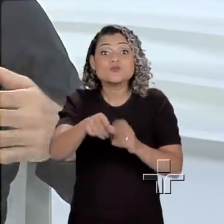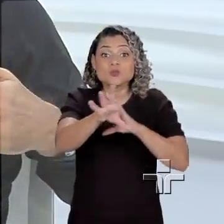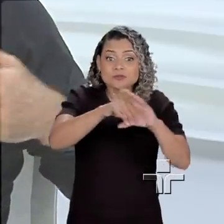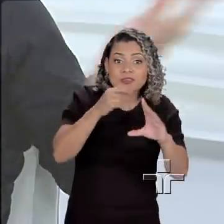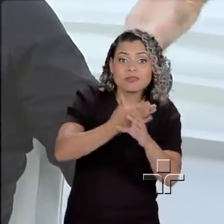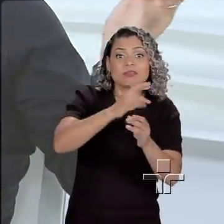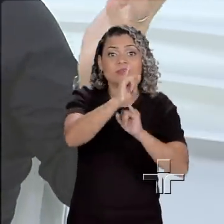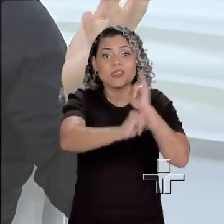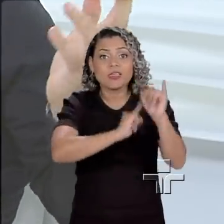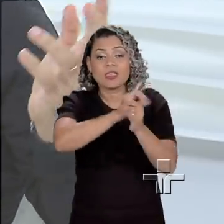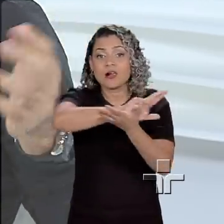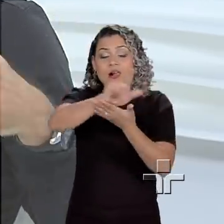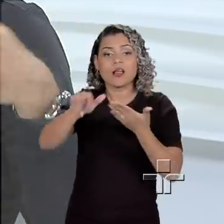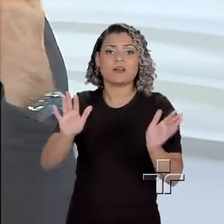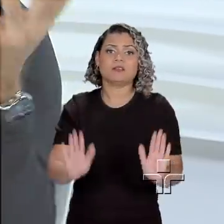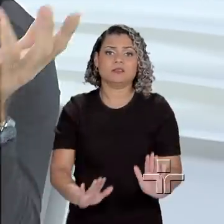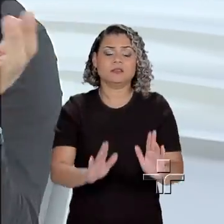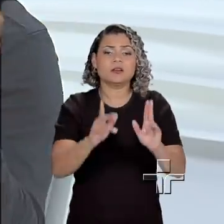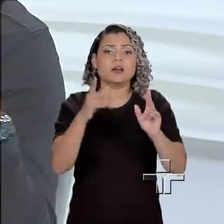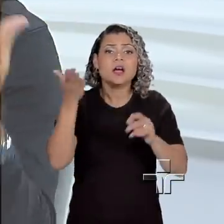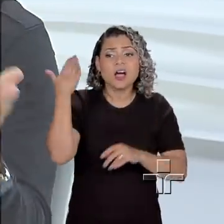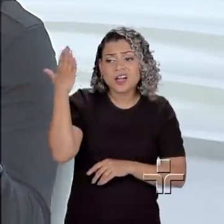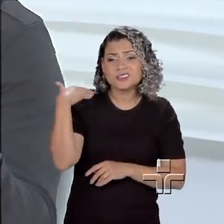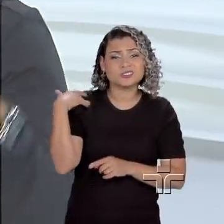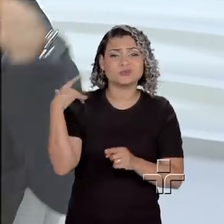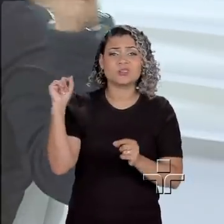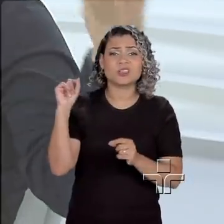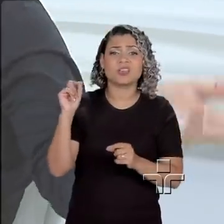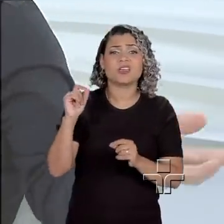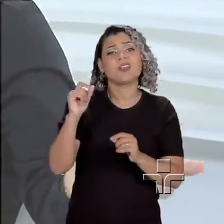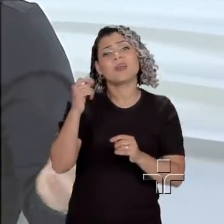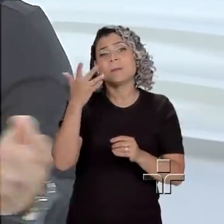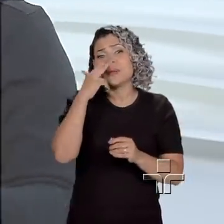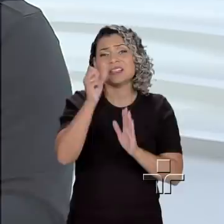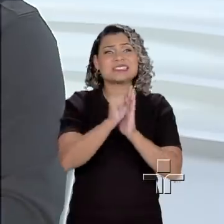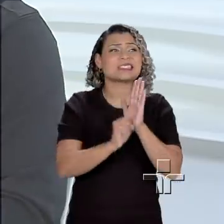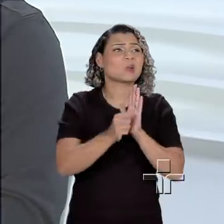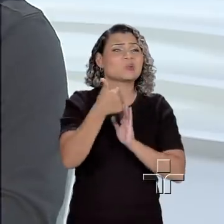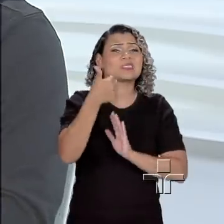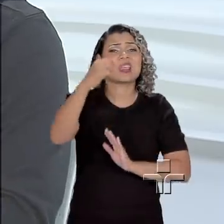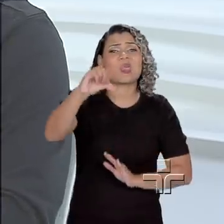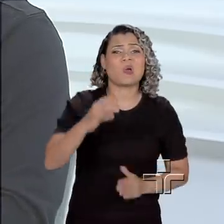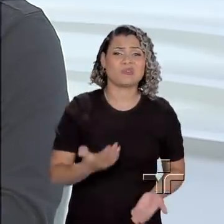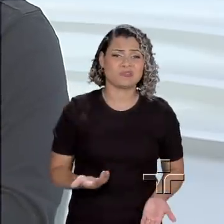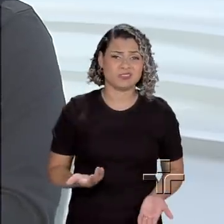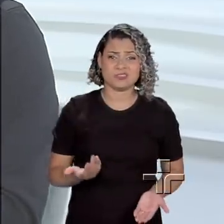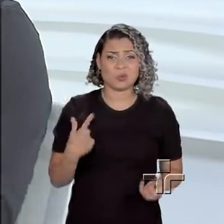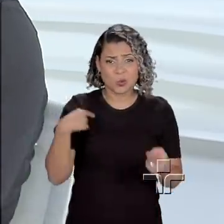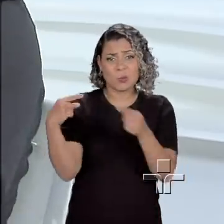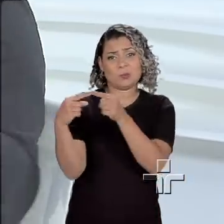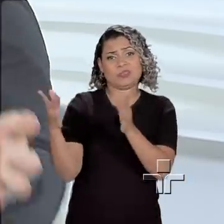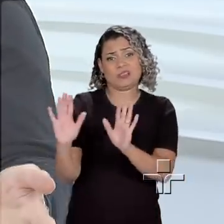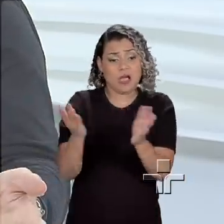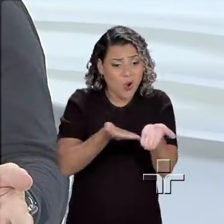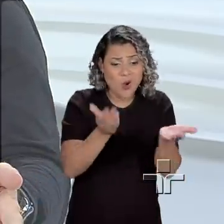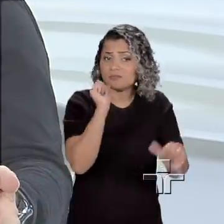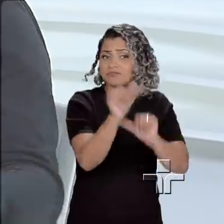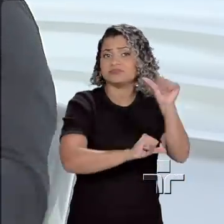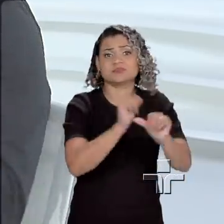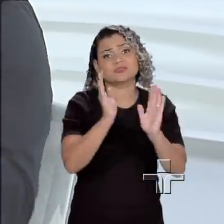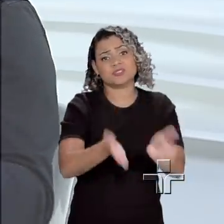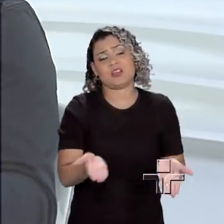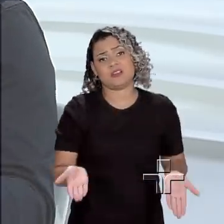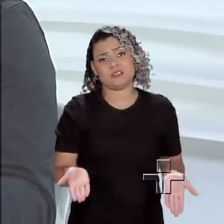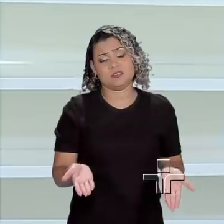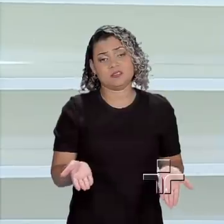de aula era um ambiente que tinha a ver com a década de 10, com o século XIX, e assim por diante. Mas, de novo, como o modelo está em transição,